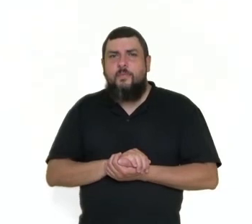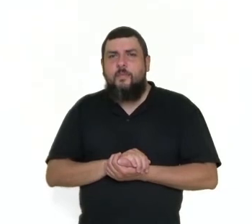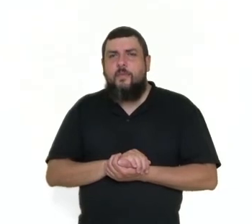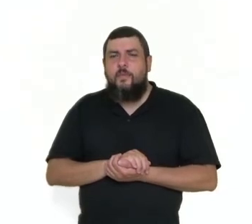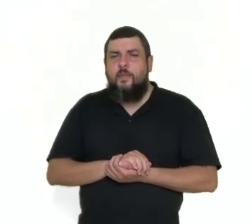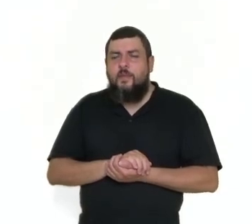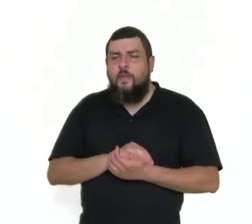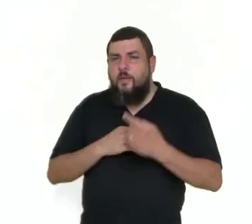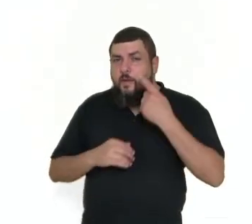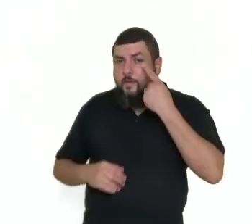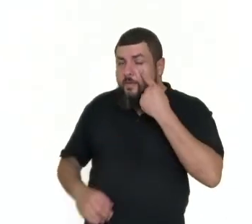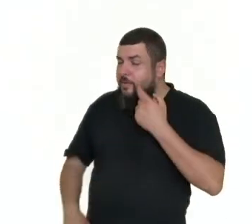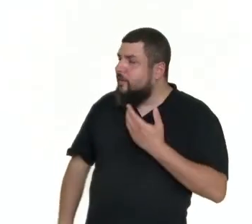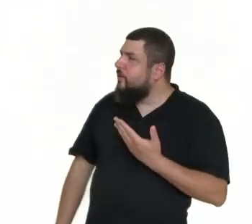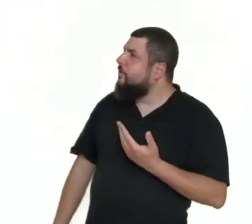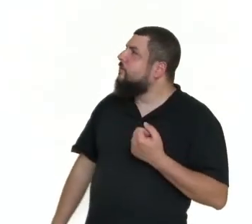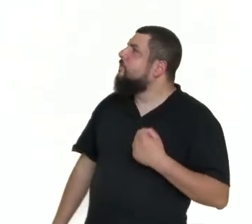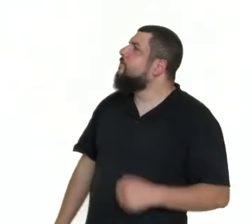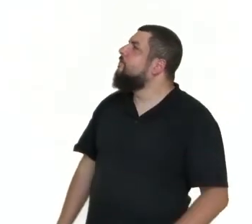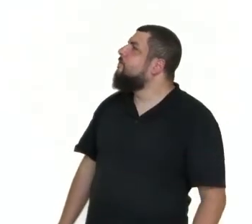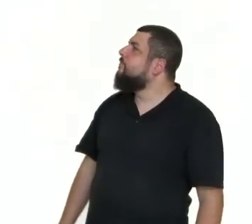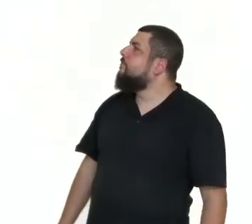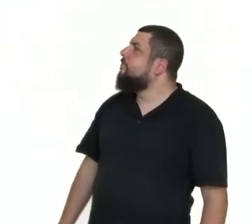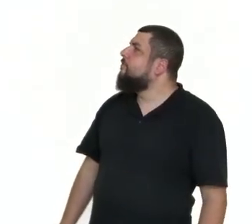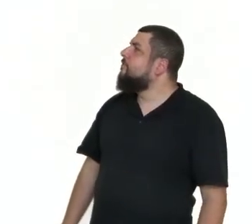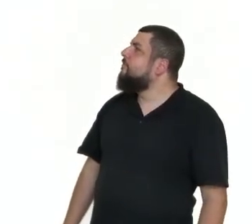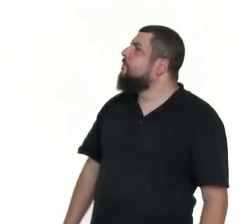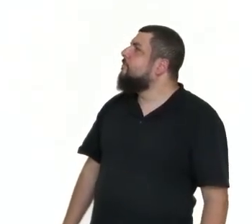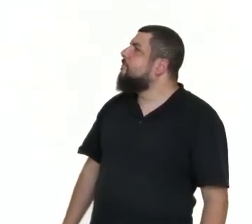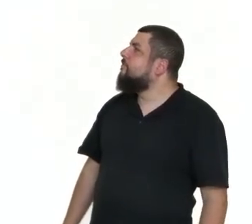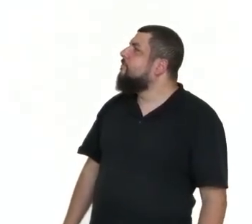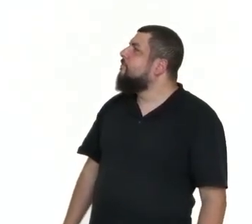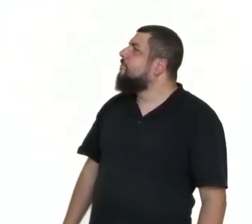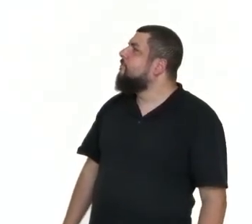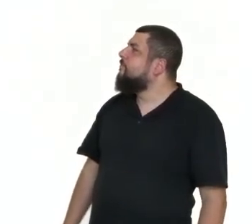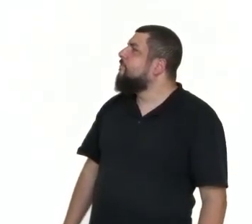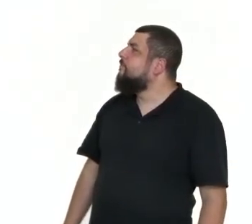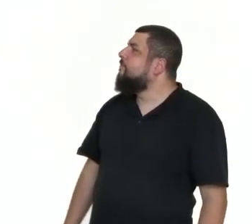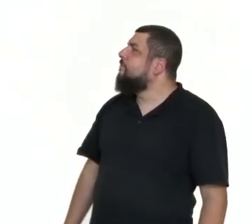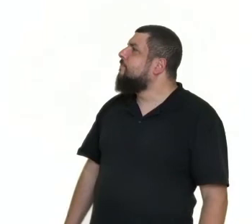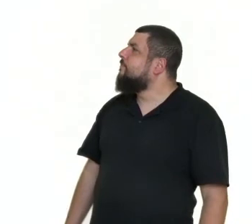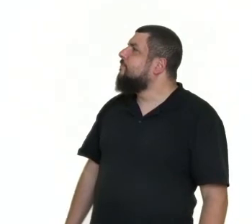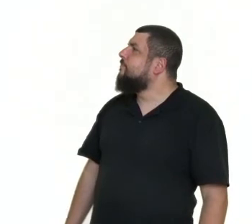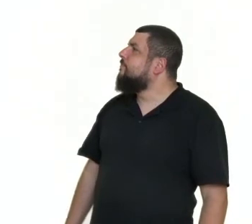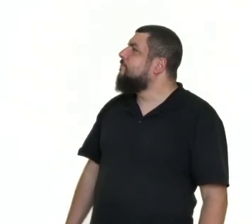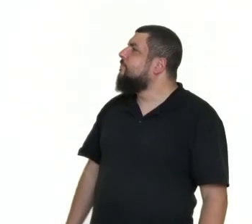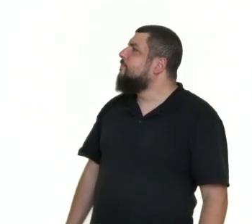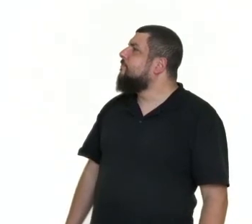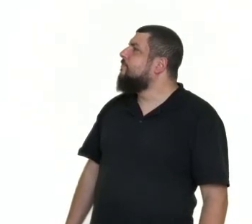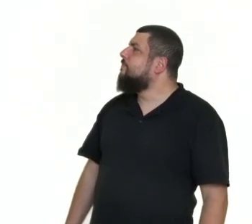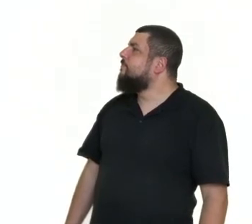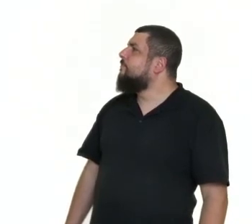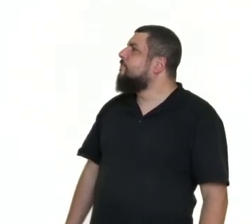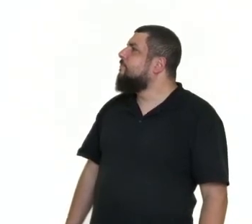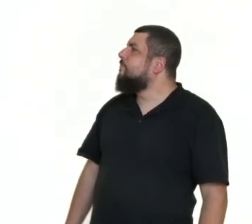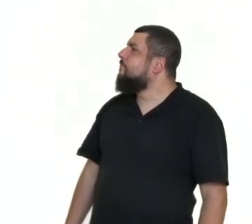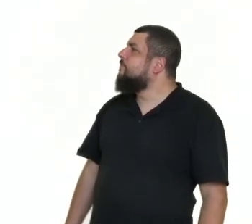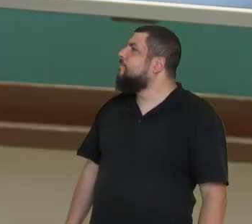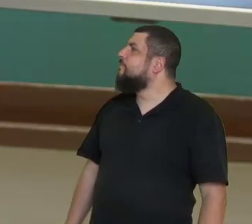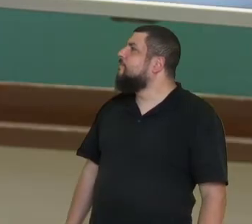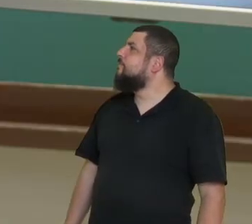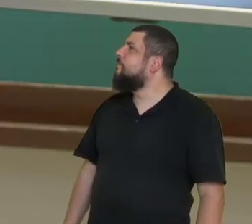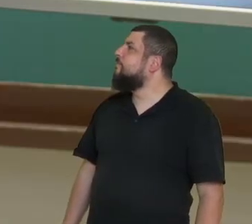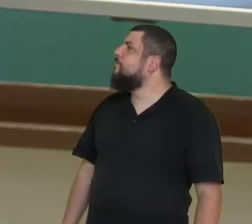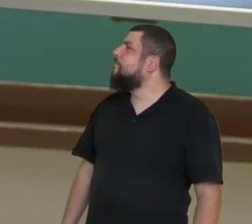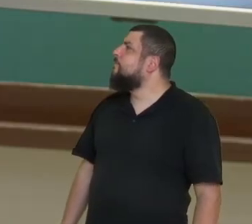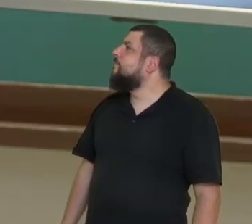de cordel e a seguir acesse a plataforma Redação Paraná para escrever o seu texto em verso. Crie no mínimo 2